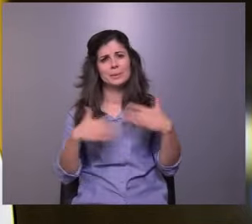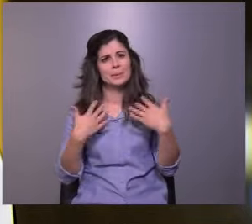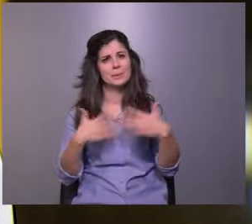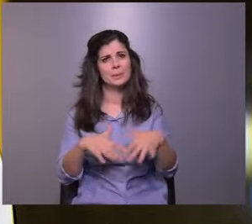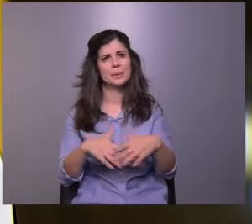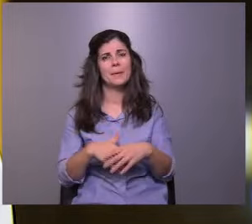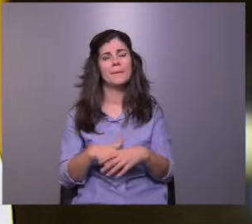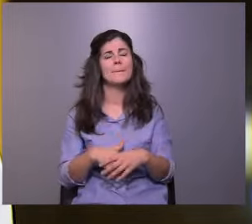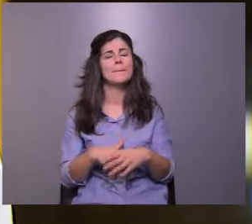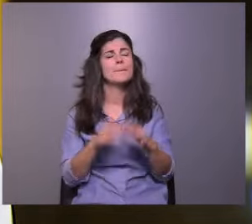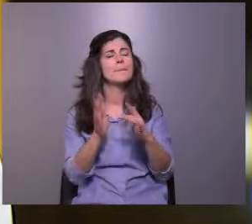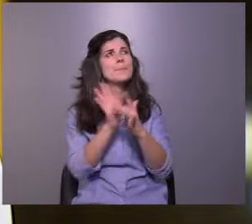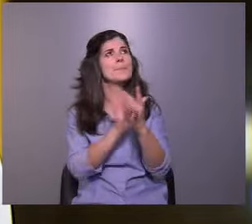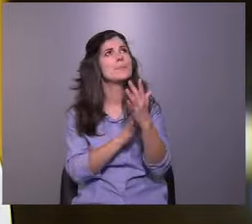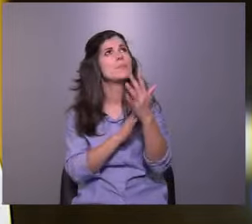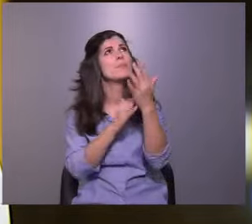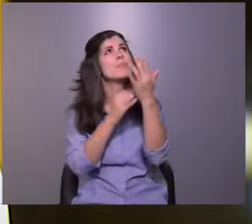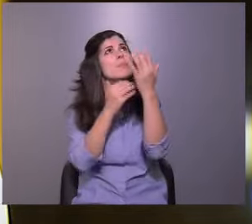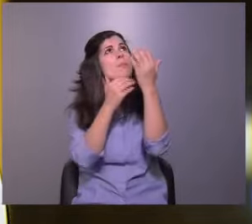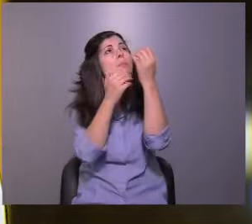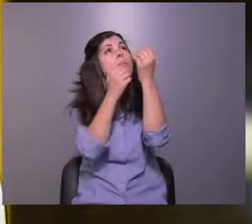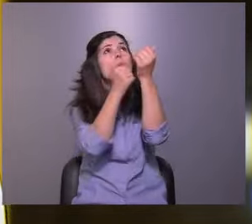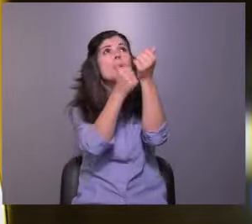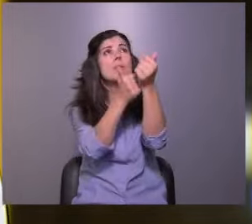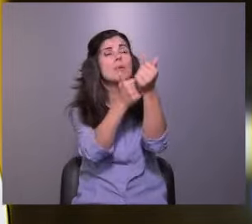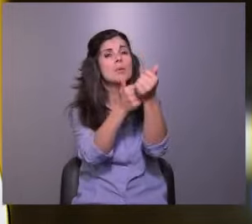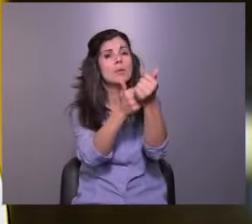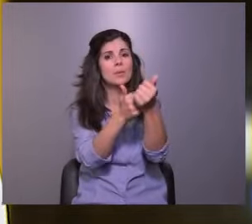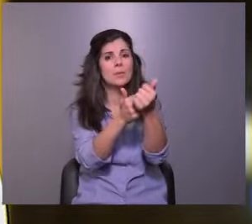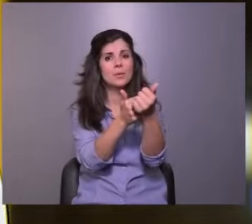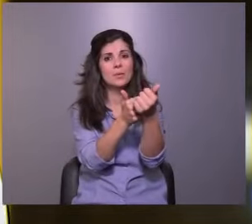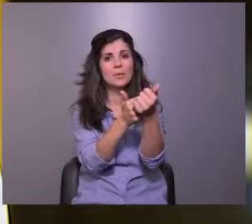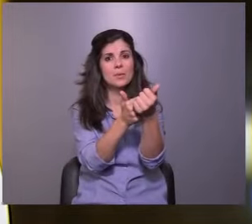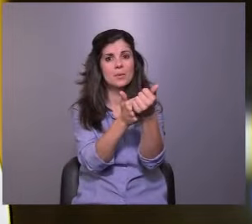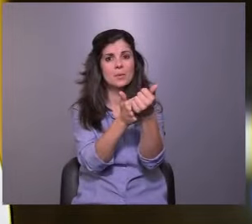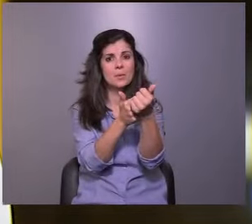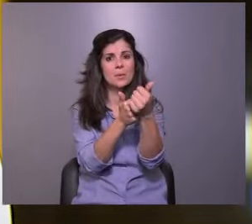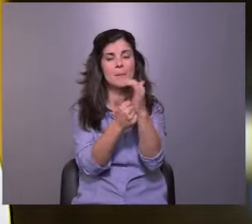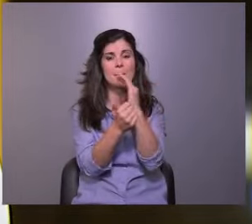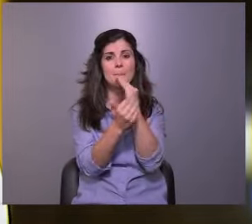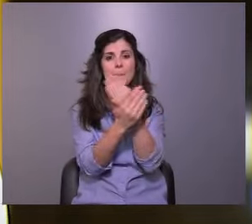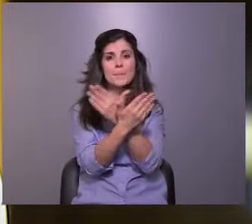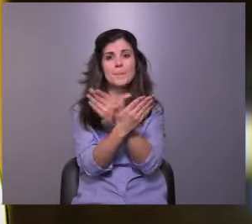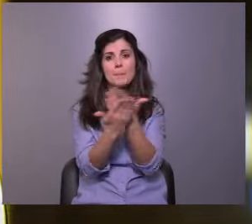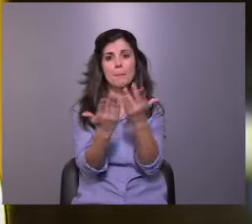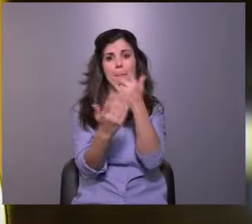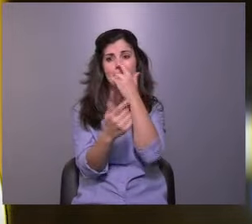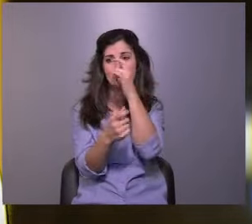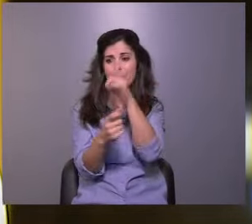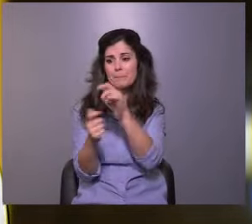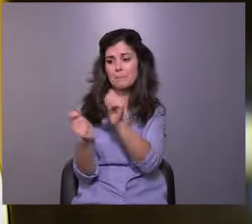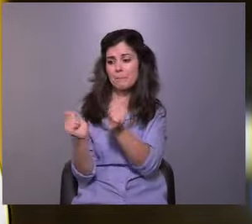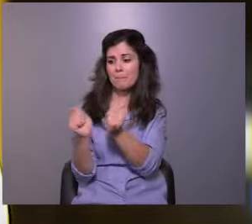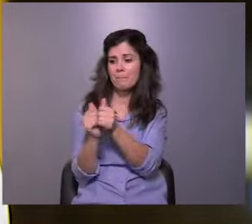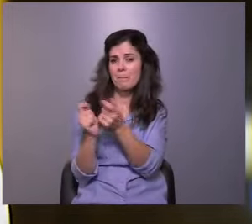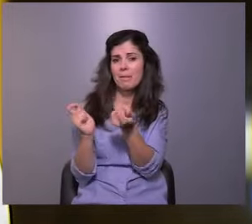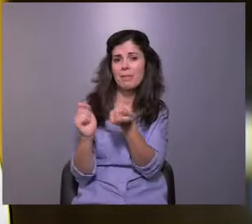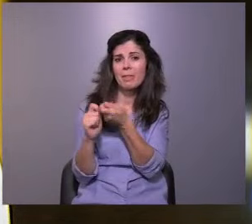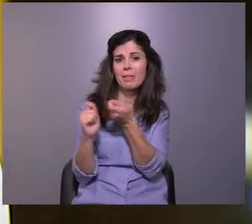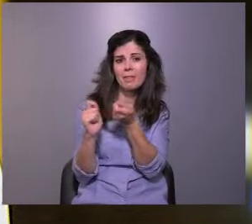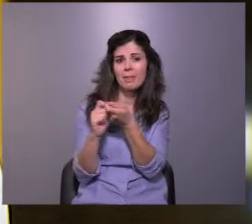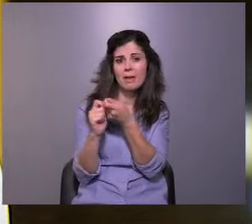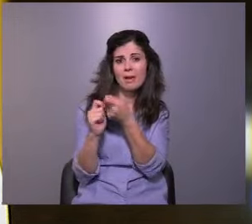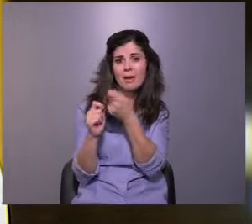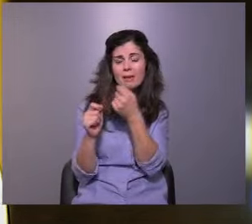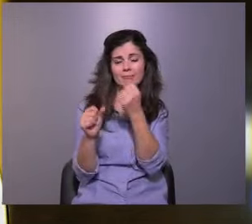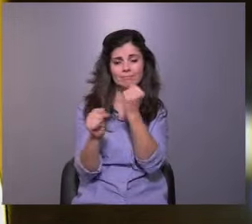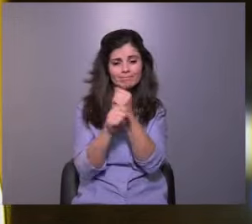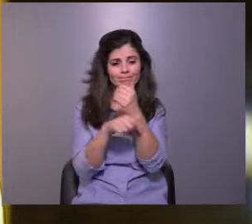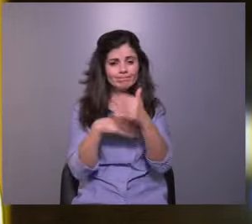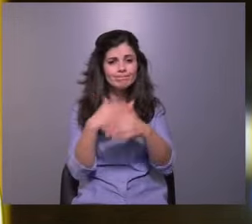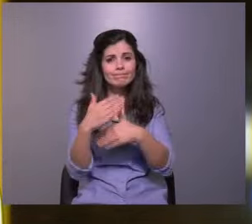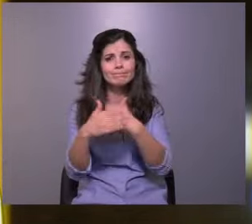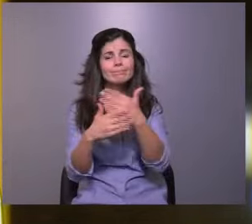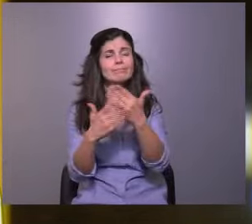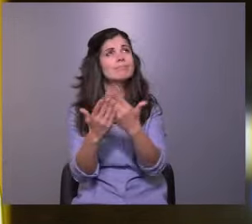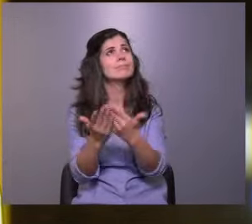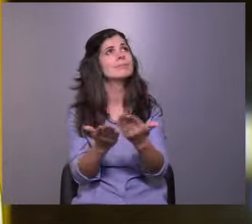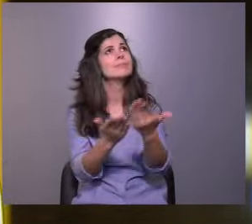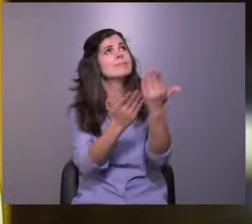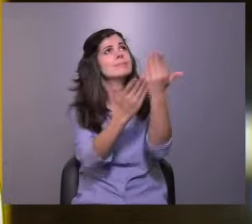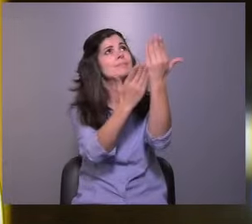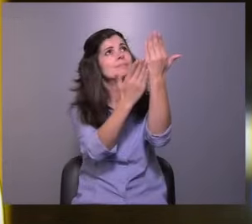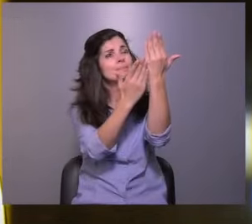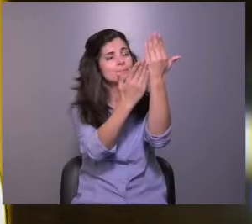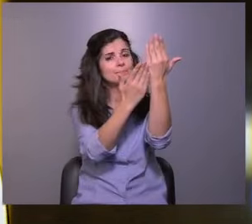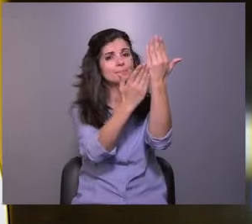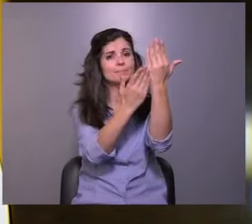que palmilham os caminhos da vida e que se sentem mergulhados na solidão, sem força nem coragem para suportar